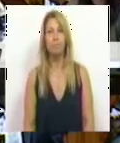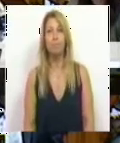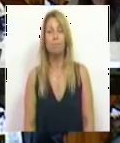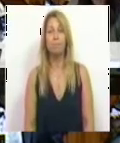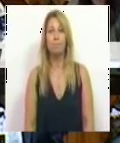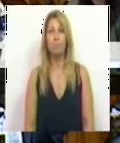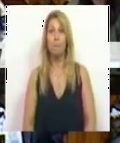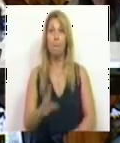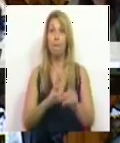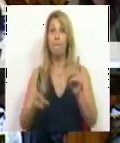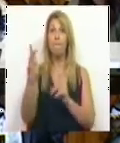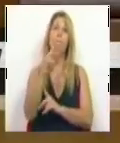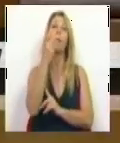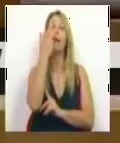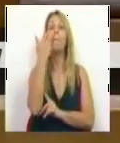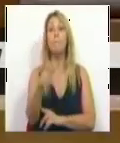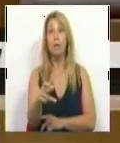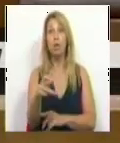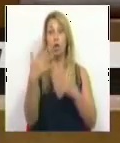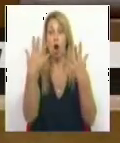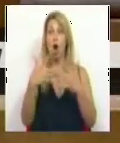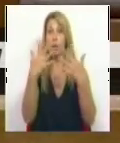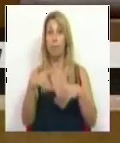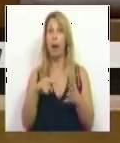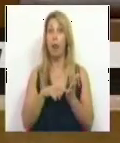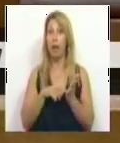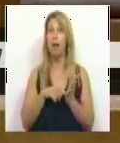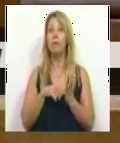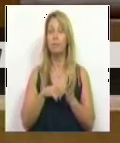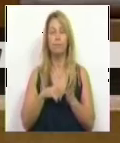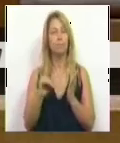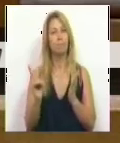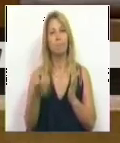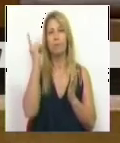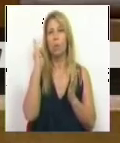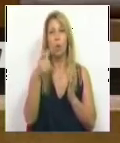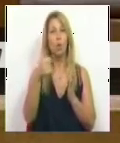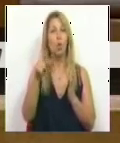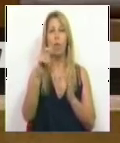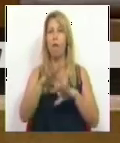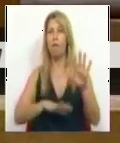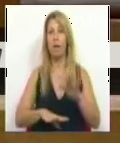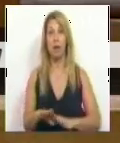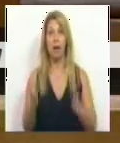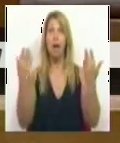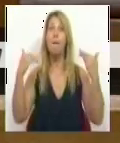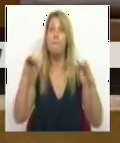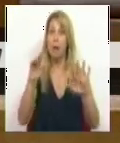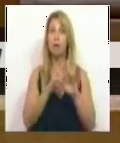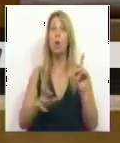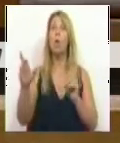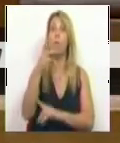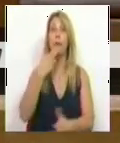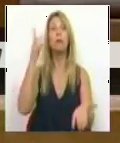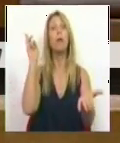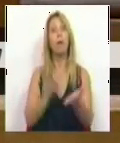O aumento das pensões que está no orçamento não é o que o Bloco faria, mas é um aumento real